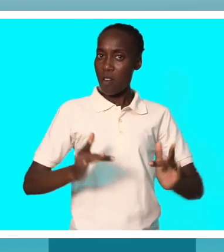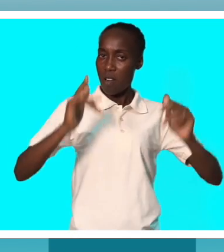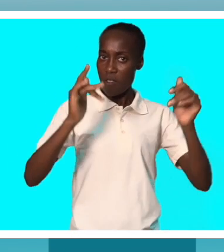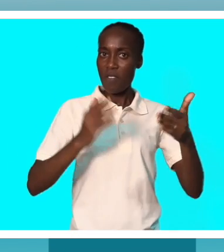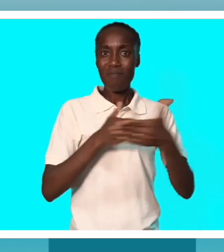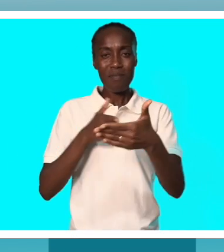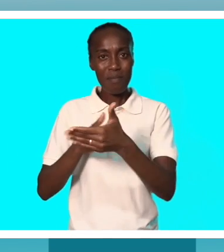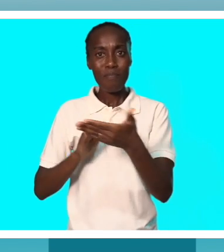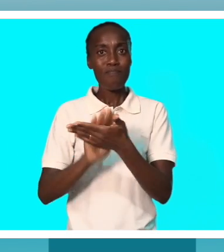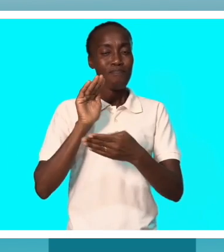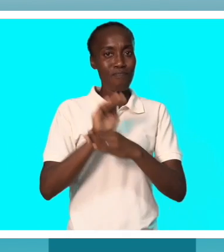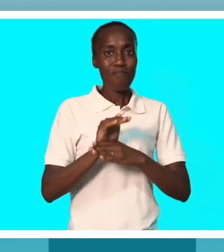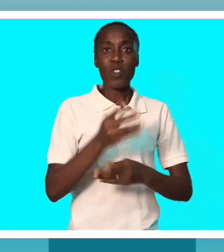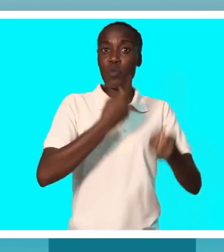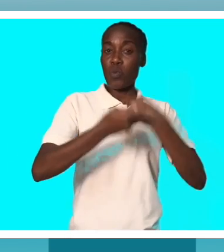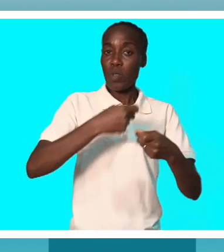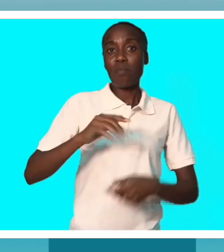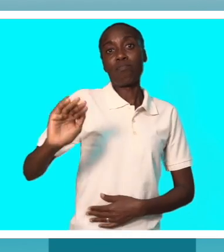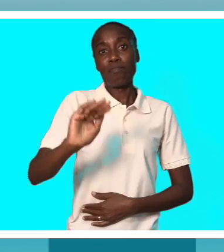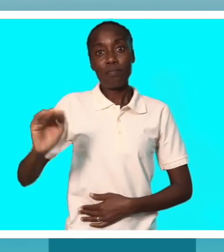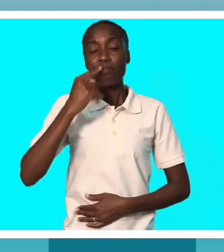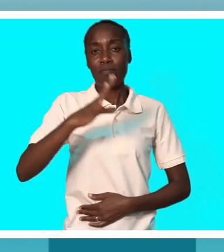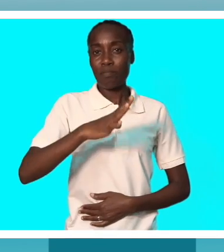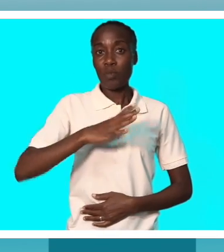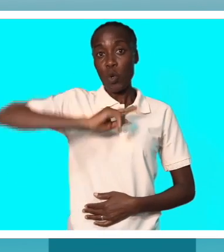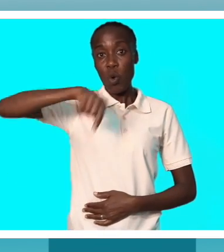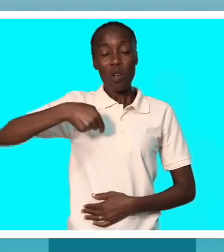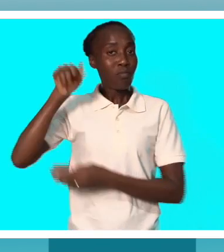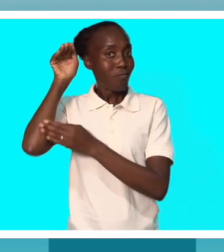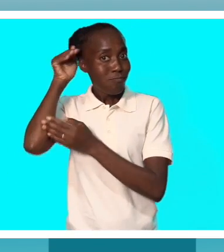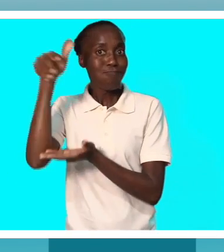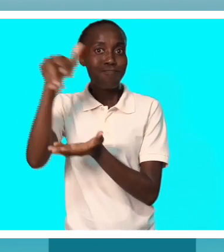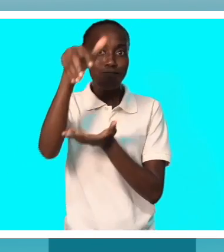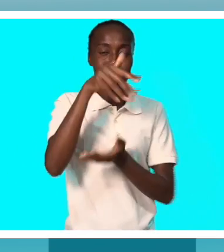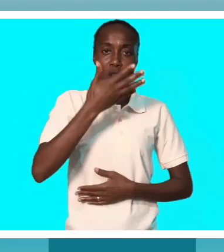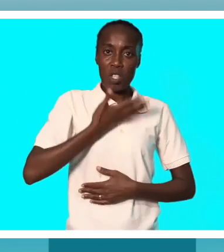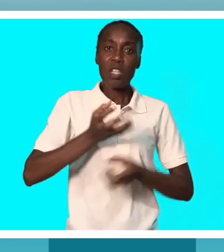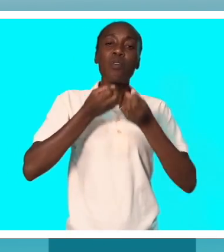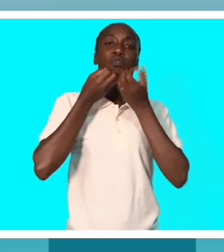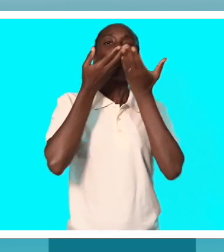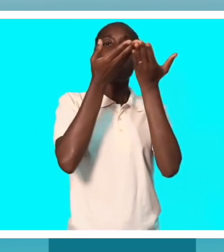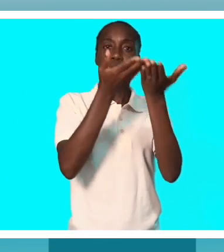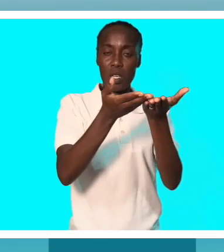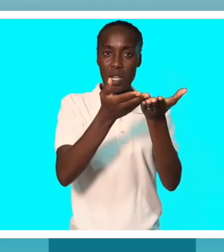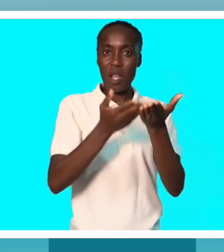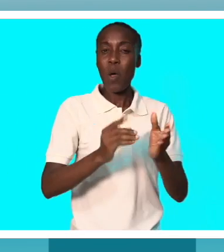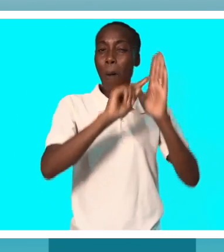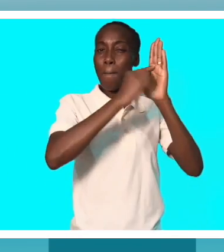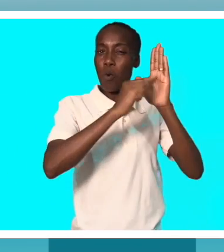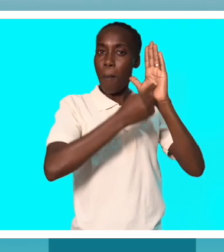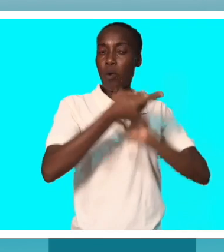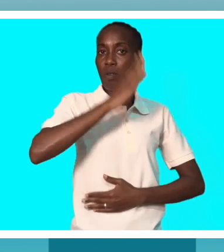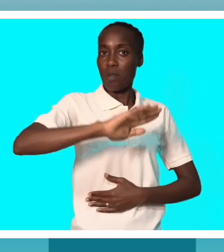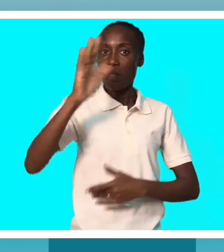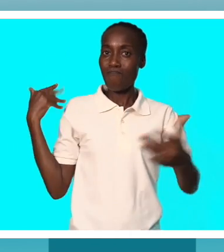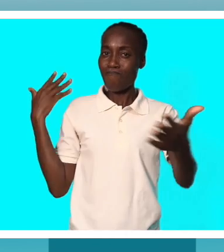físicas, sociais e econômicas. Quando fizemos as consultas, tínhamos o objetivo de informar a agenda nacional. nós,